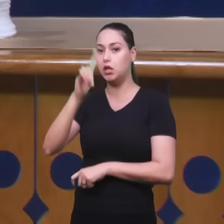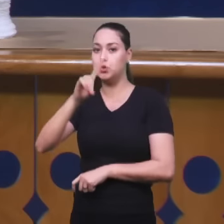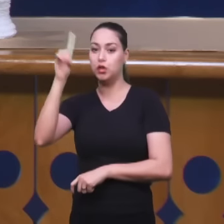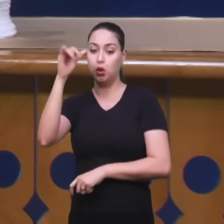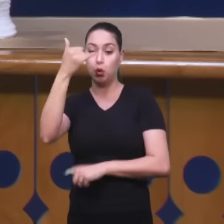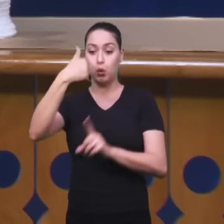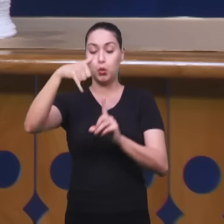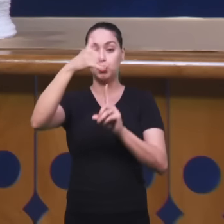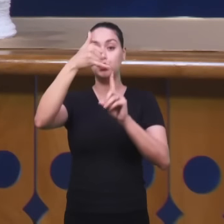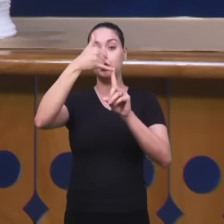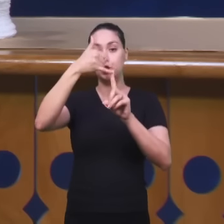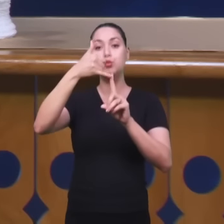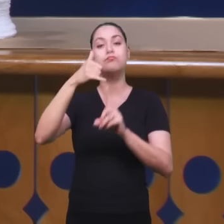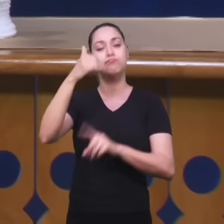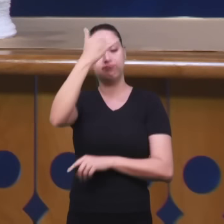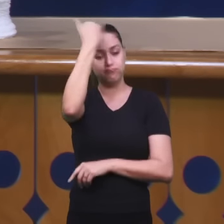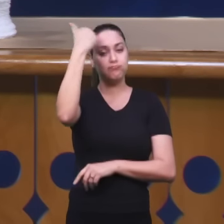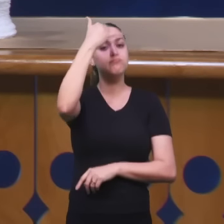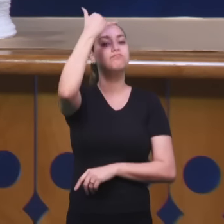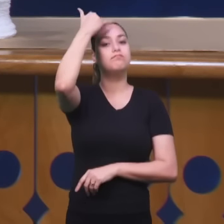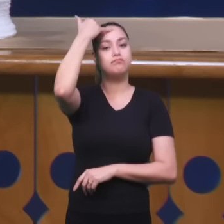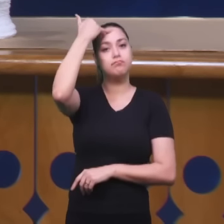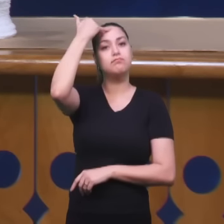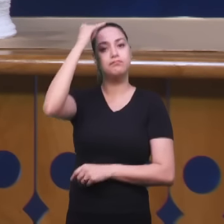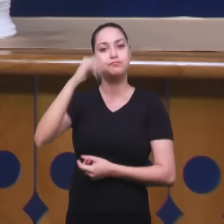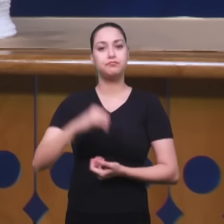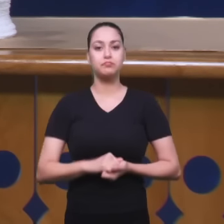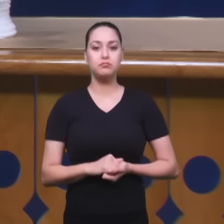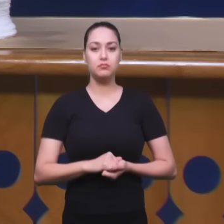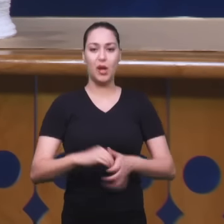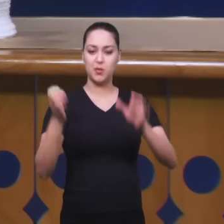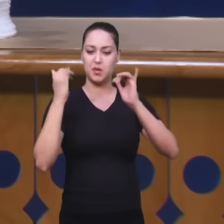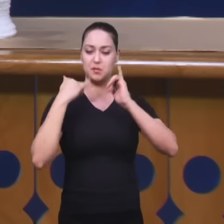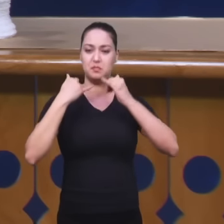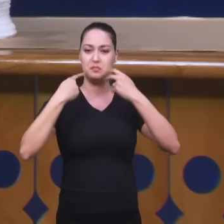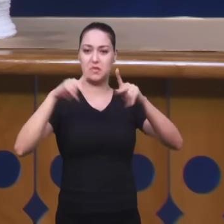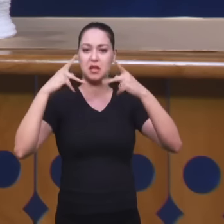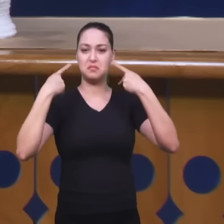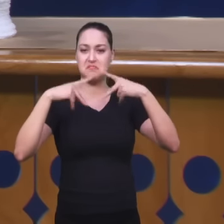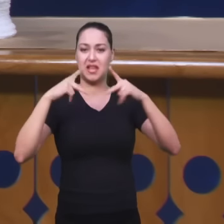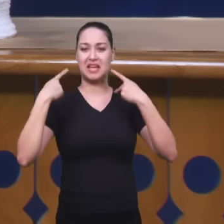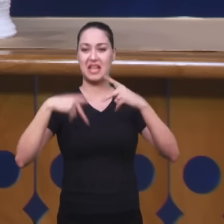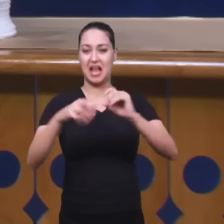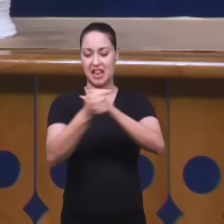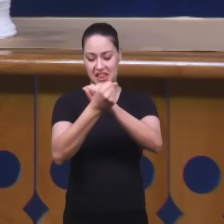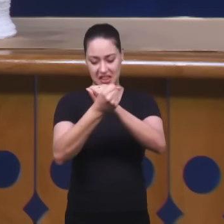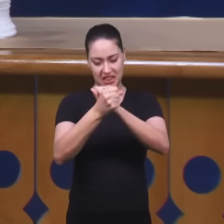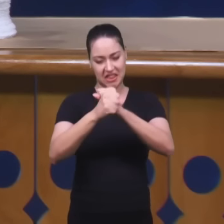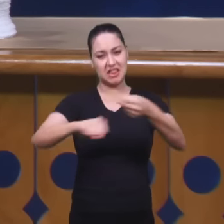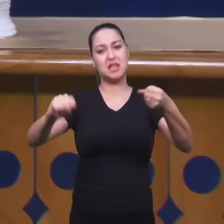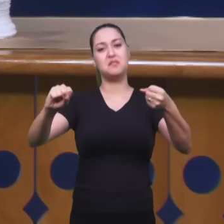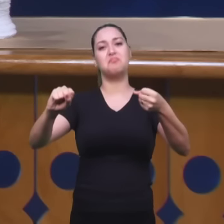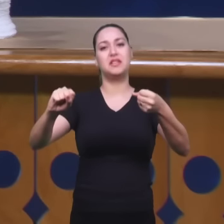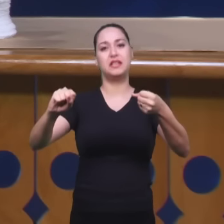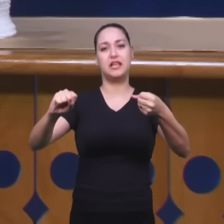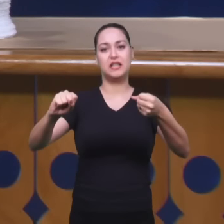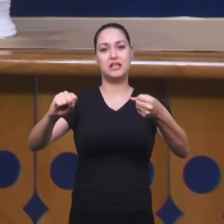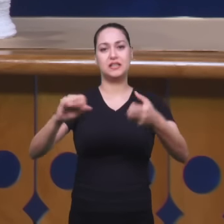Aquele que foi Ungido Para Apregoar Liberdade Aos cativos E